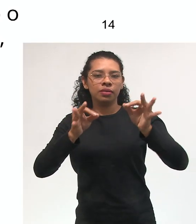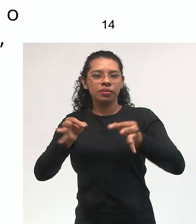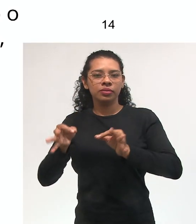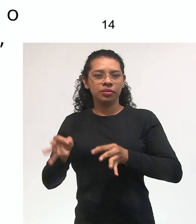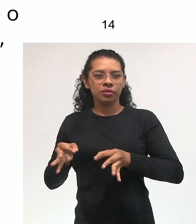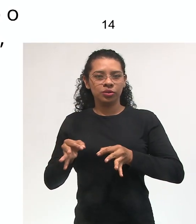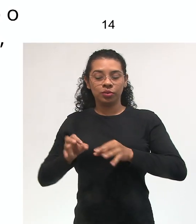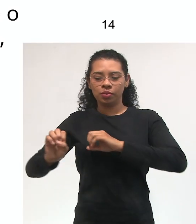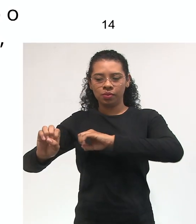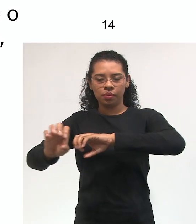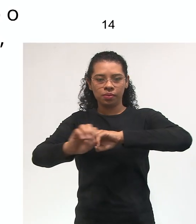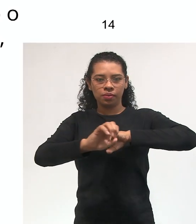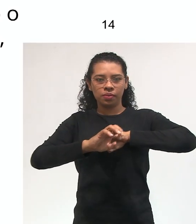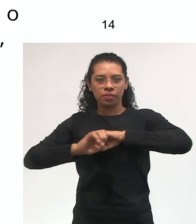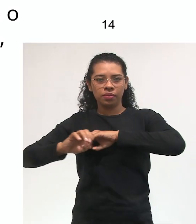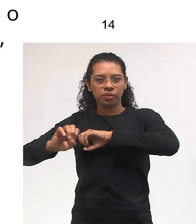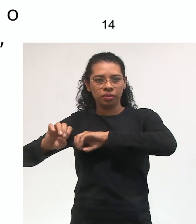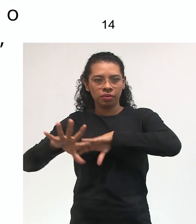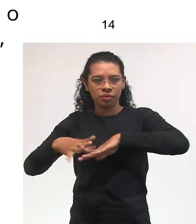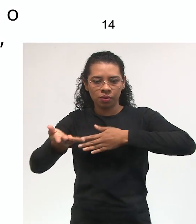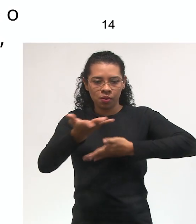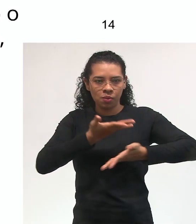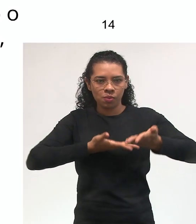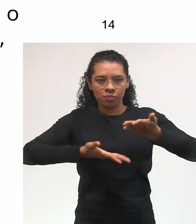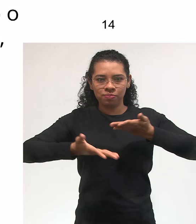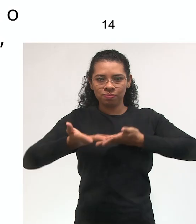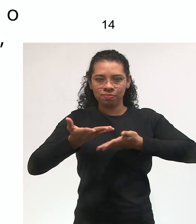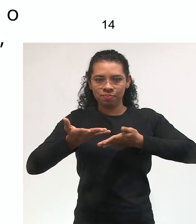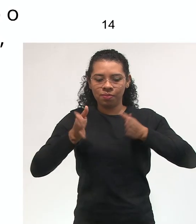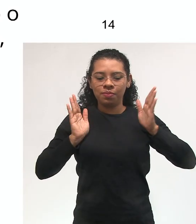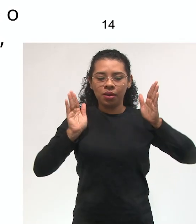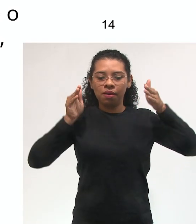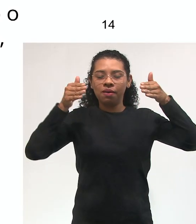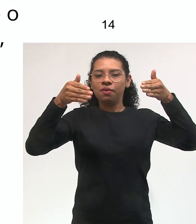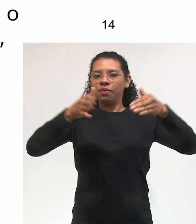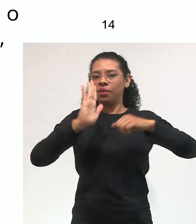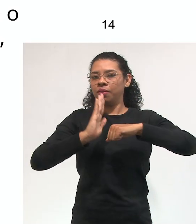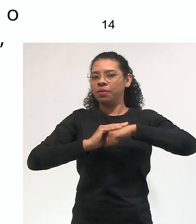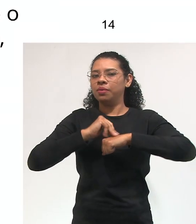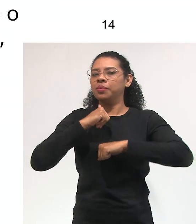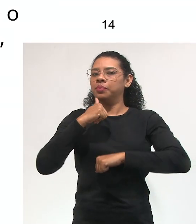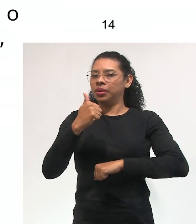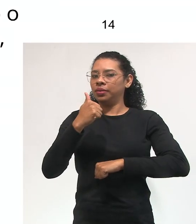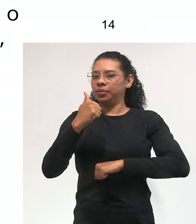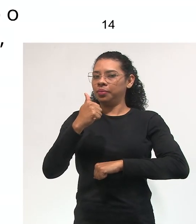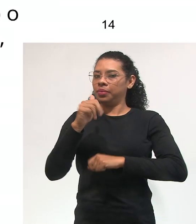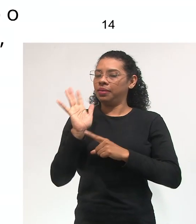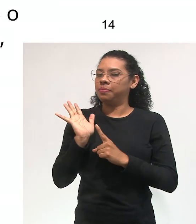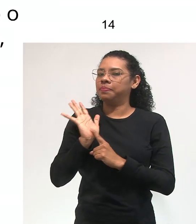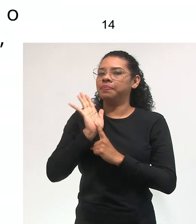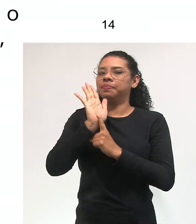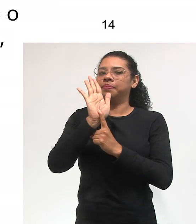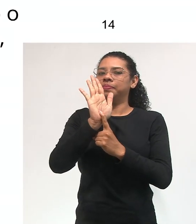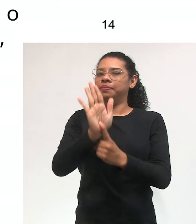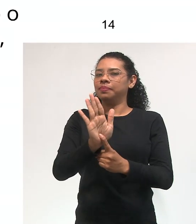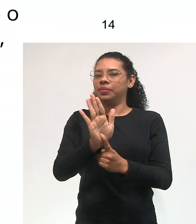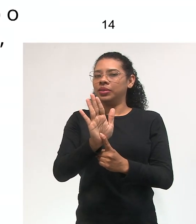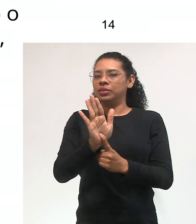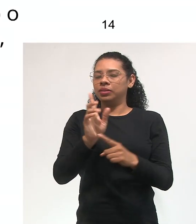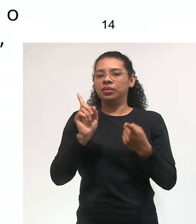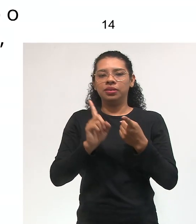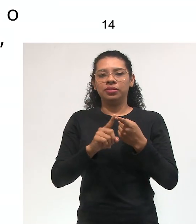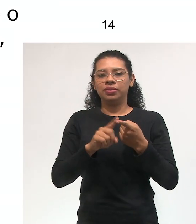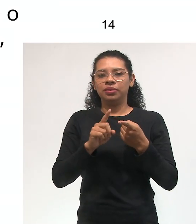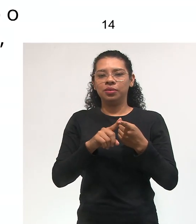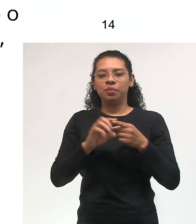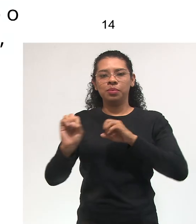seguinte: a educação, na sua forma ideal, ele vai propor um tipo ideal de educação